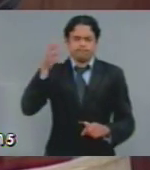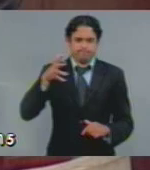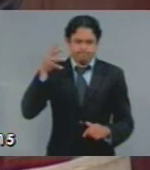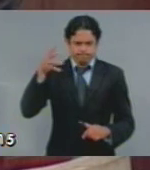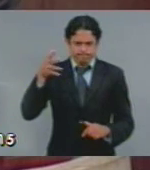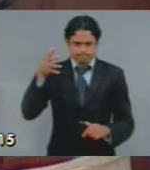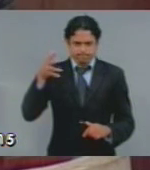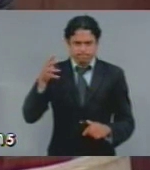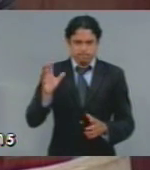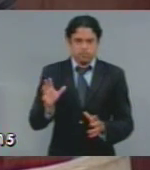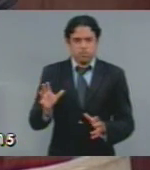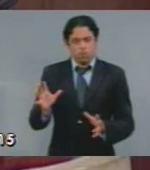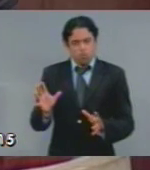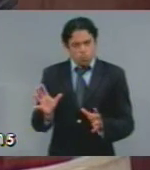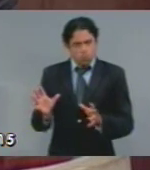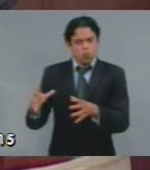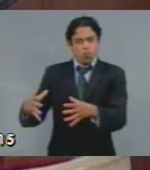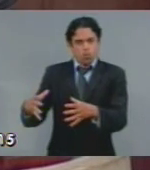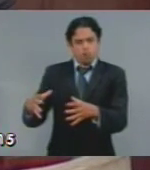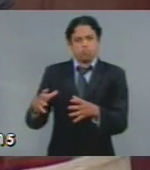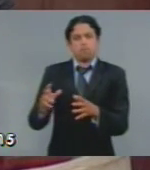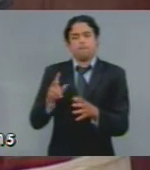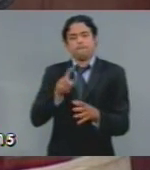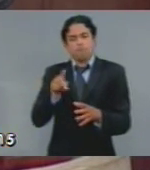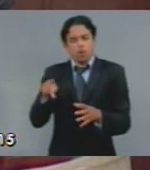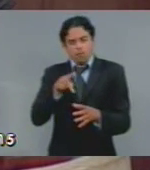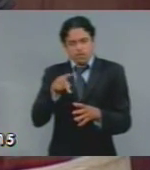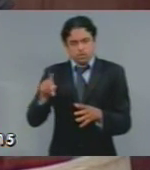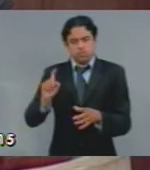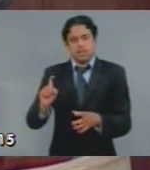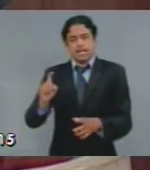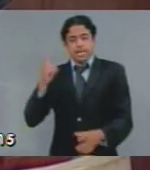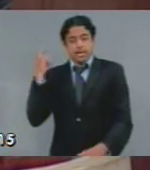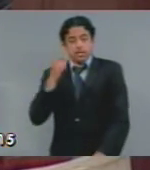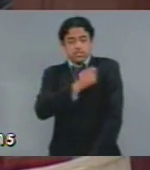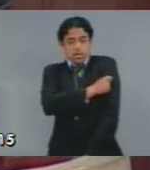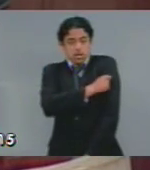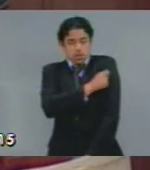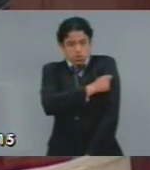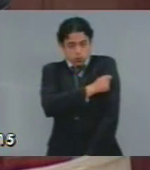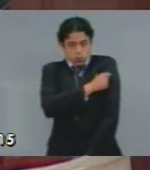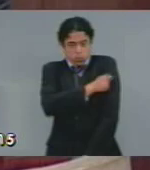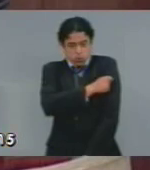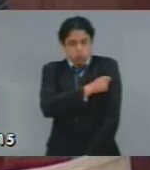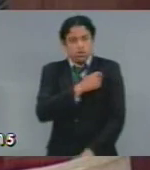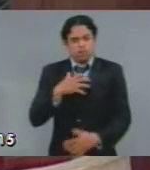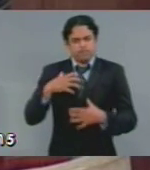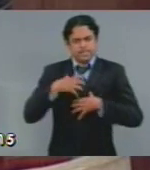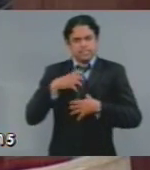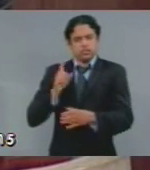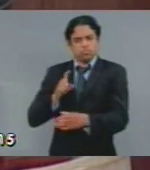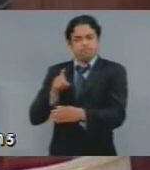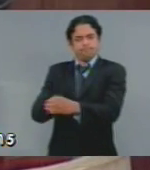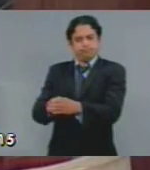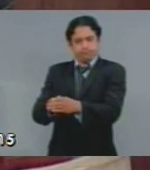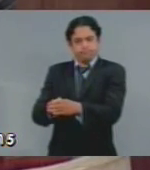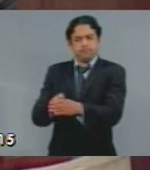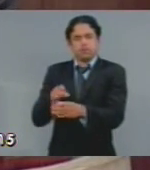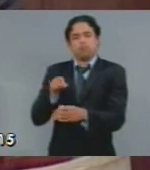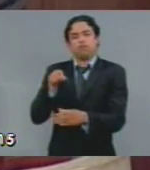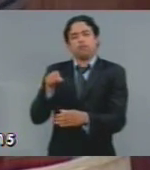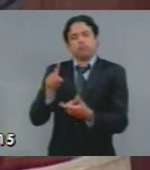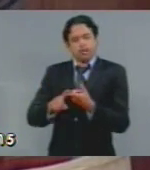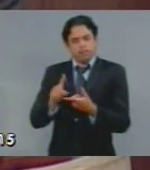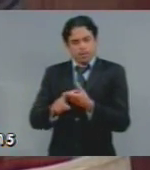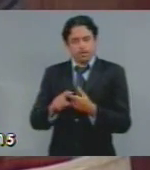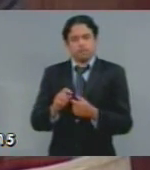deste coletivo de docentes. Eu, como ex-aluno da universidade, me sinto engajado e legitimado para